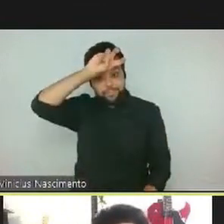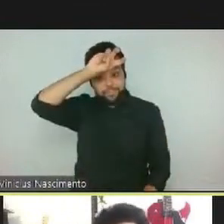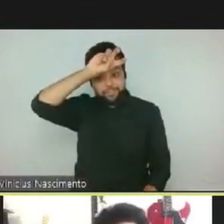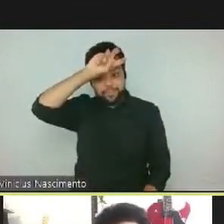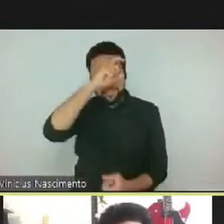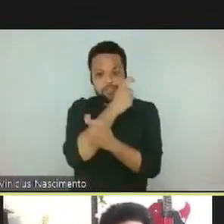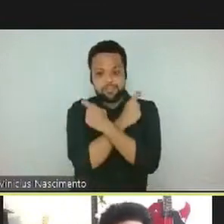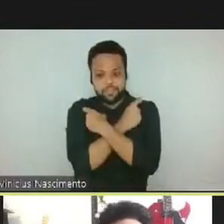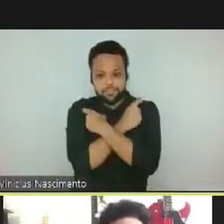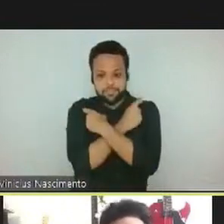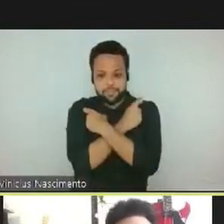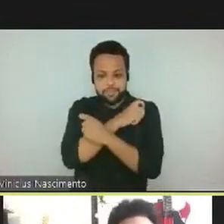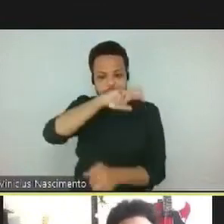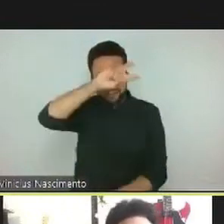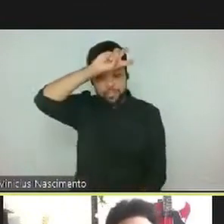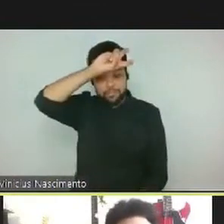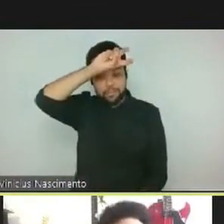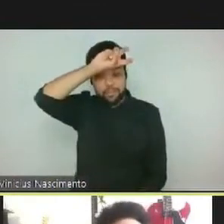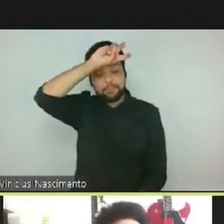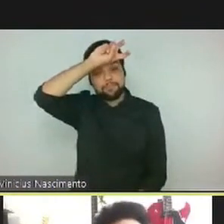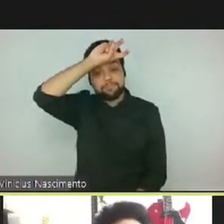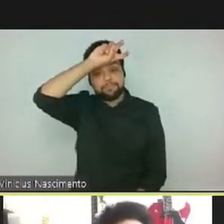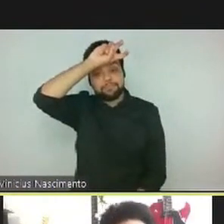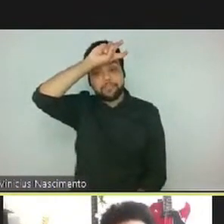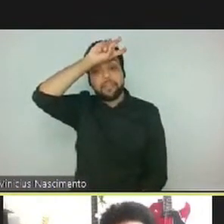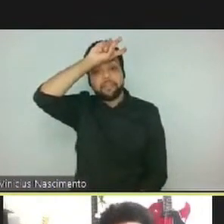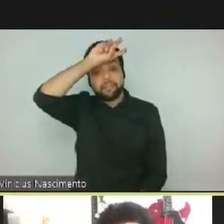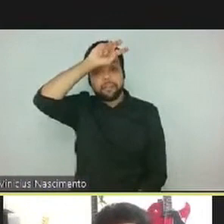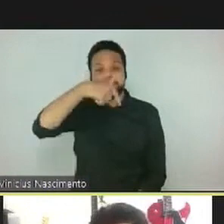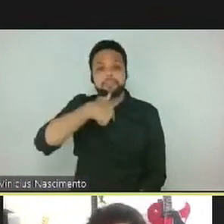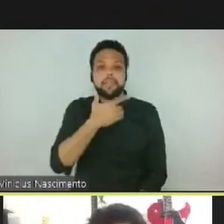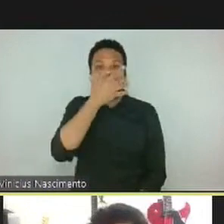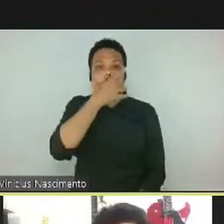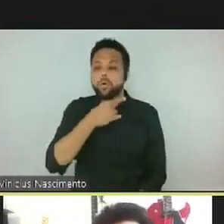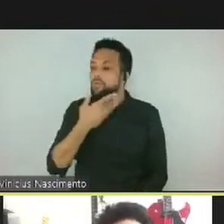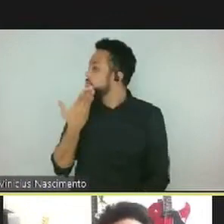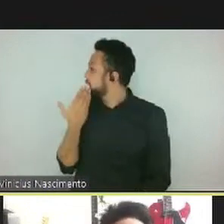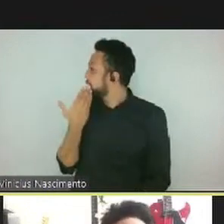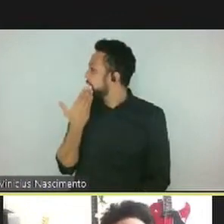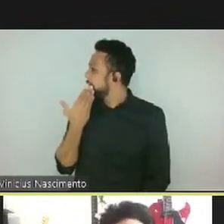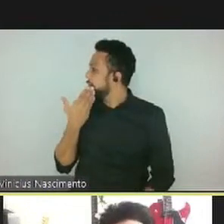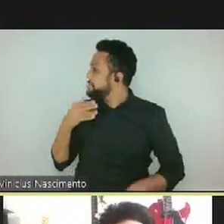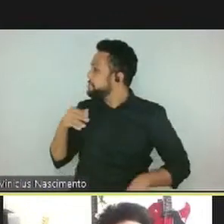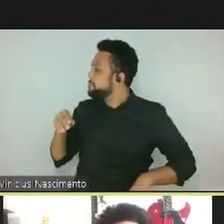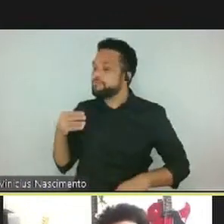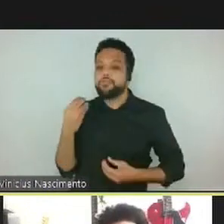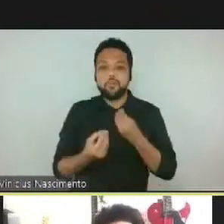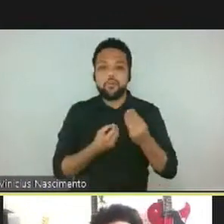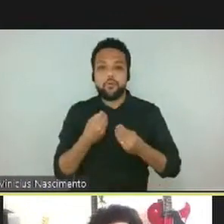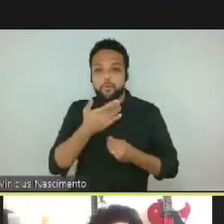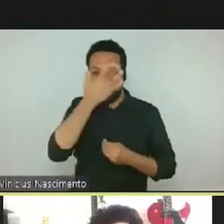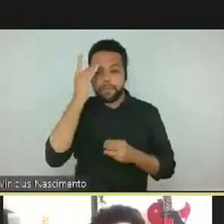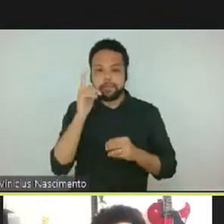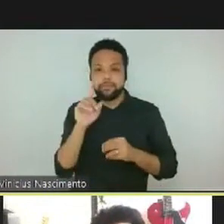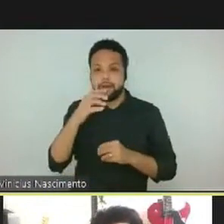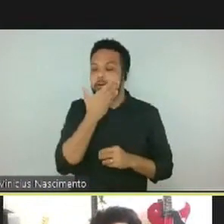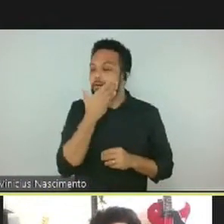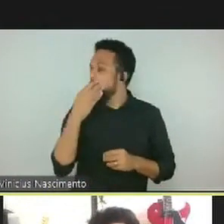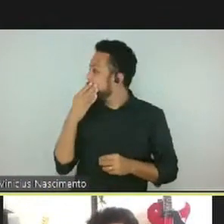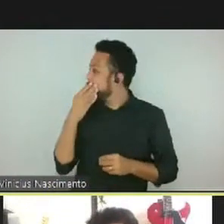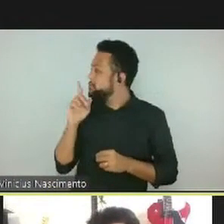lado, né, o torso de frente e tudo mais, era como eles conseguiam